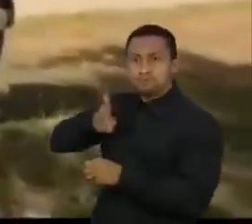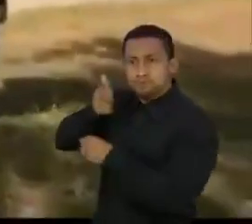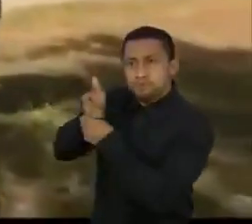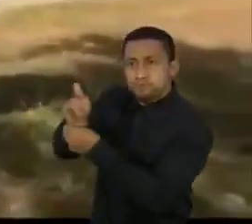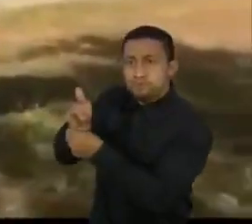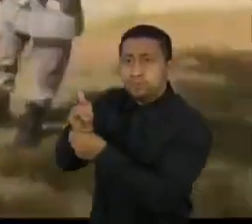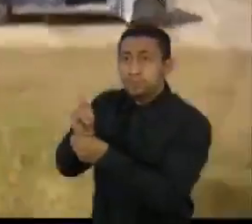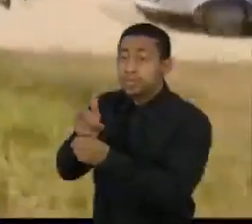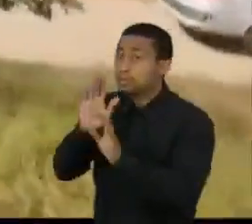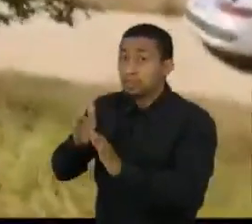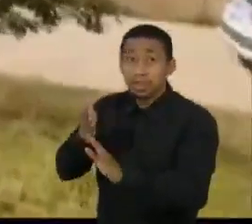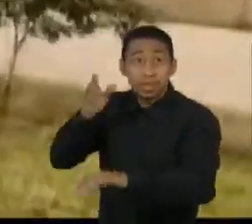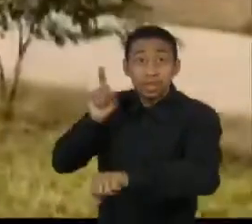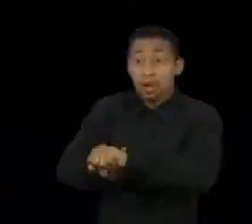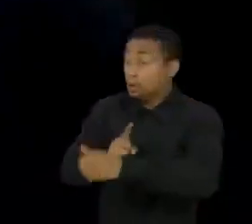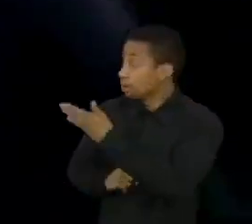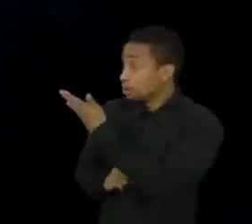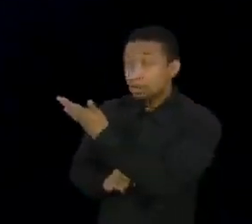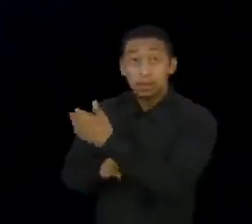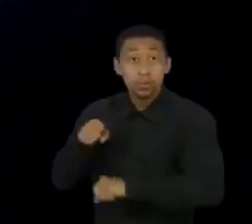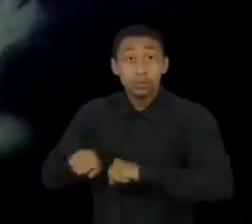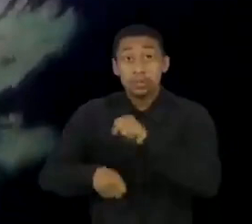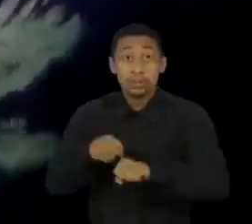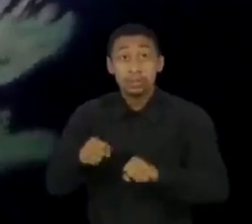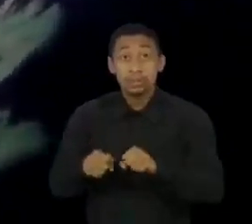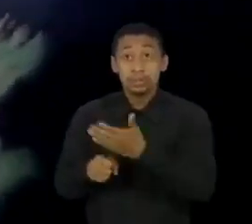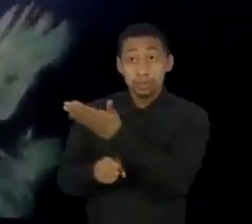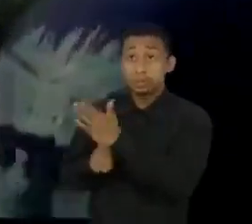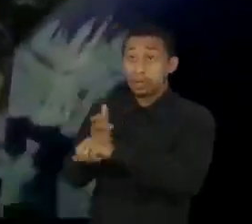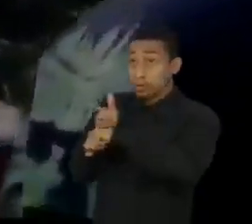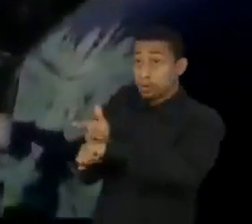já chegou apontando a arma para o ciclista. O caso